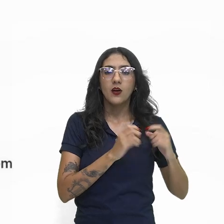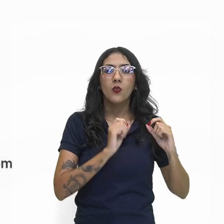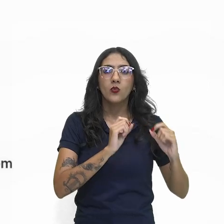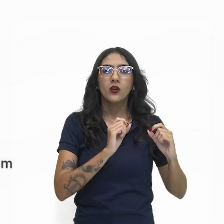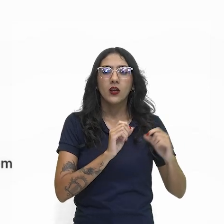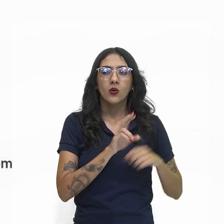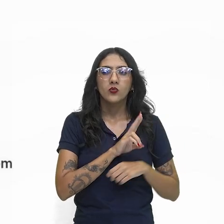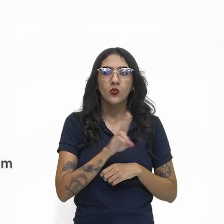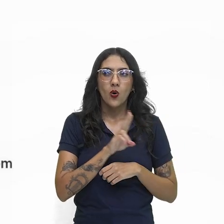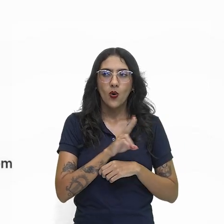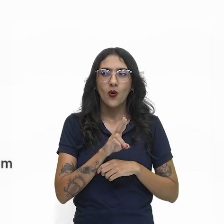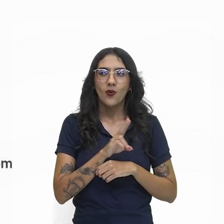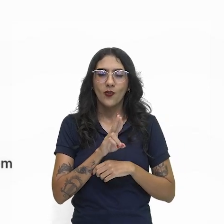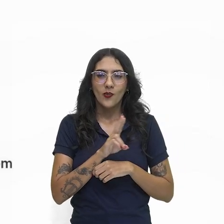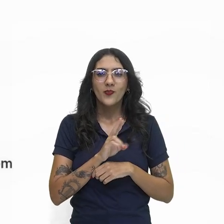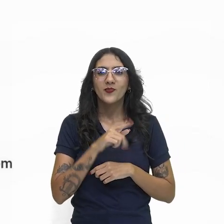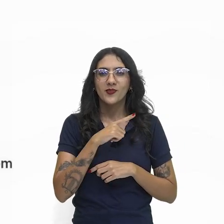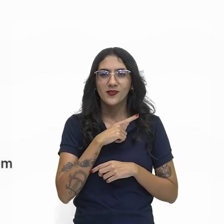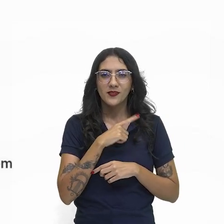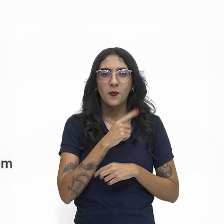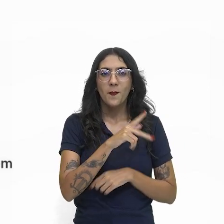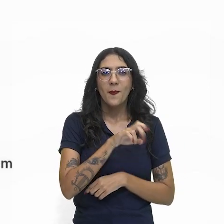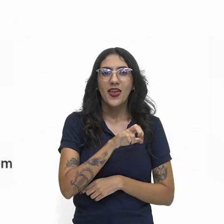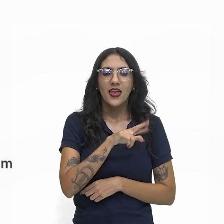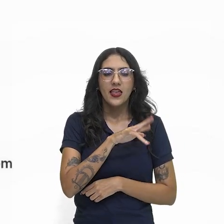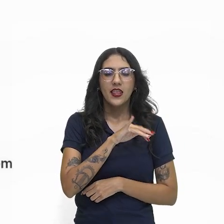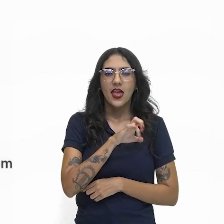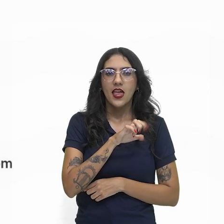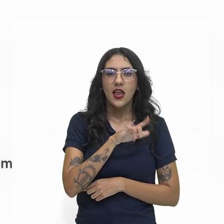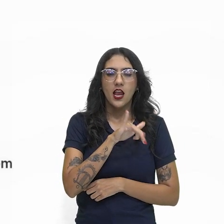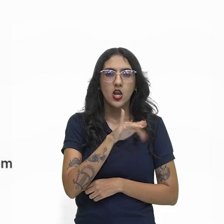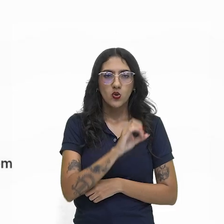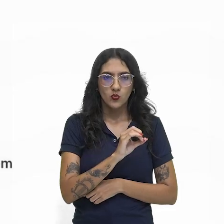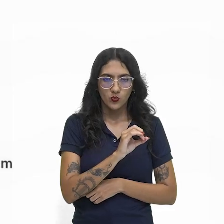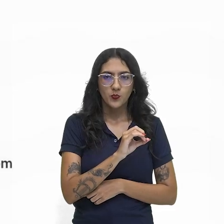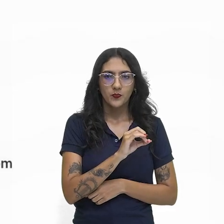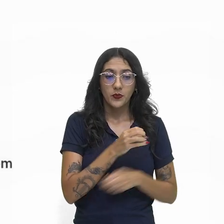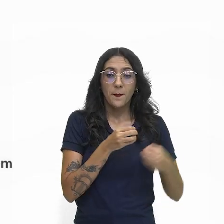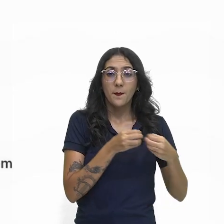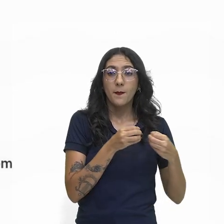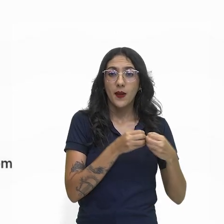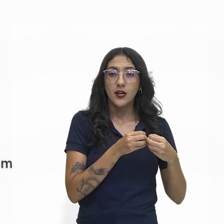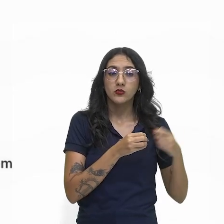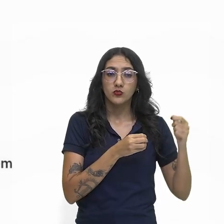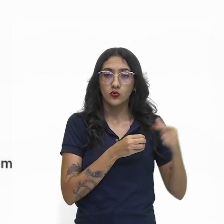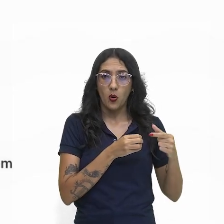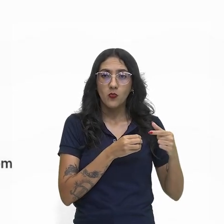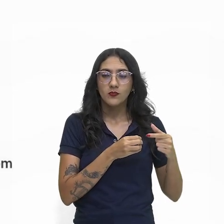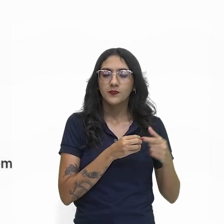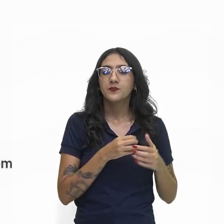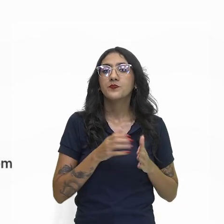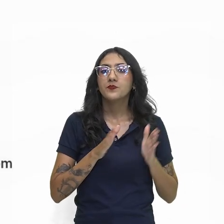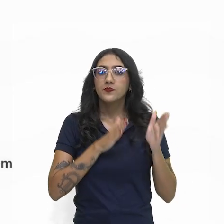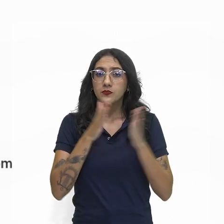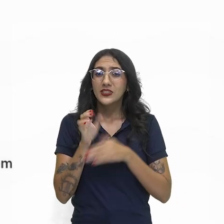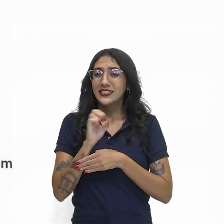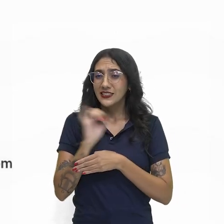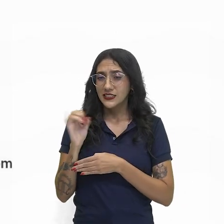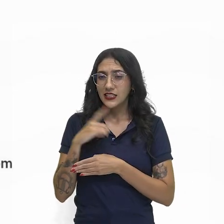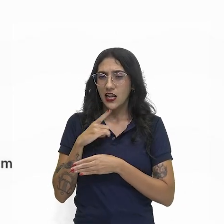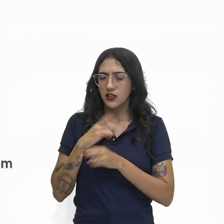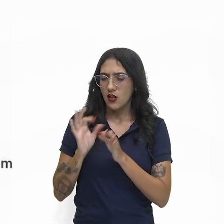posição chamada periélio. Terra mais distante do